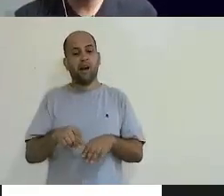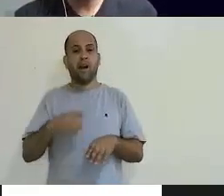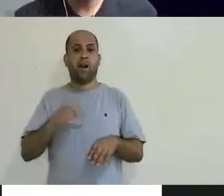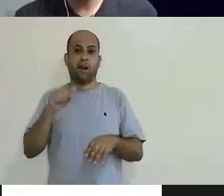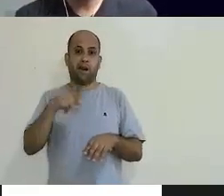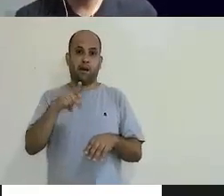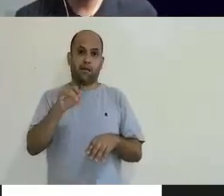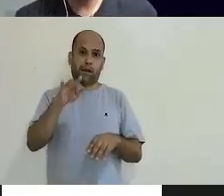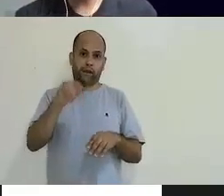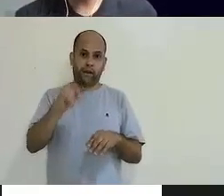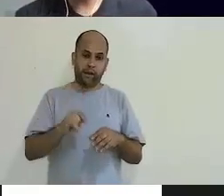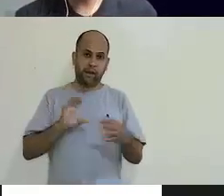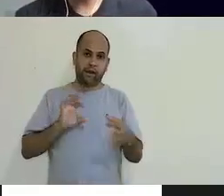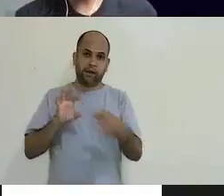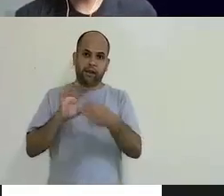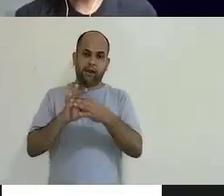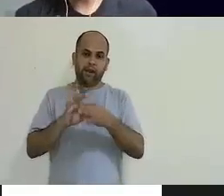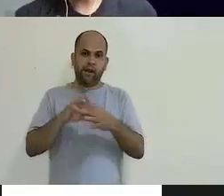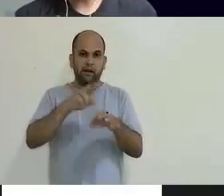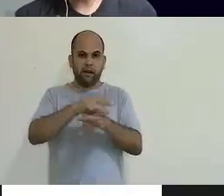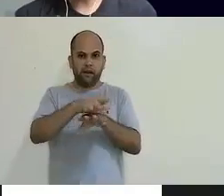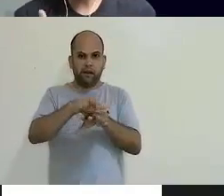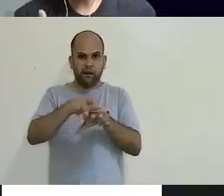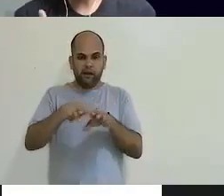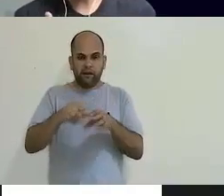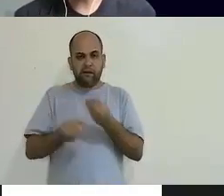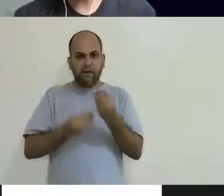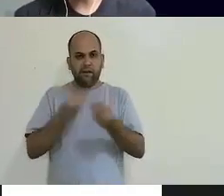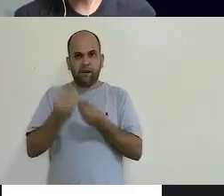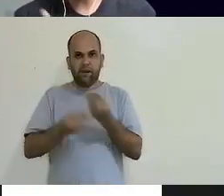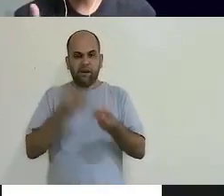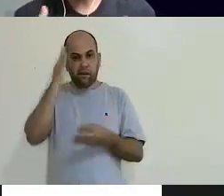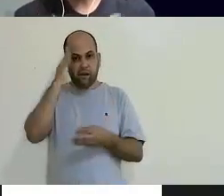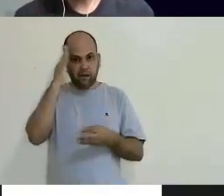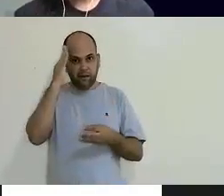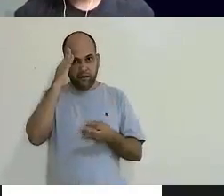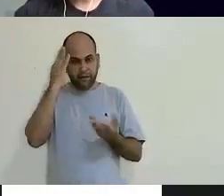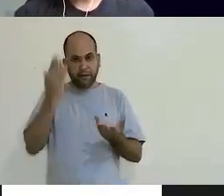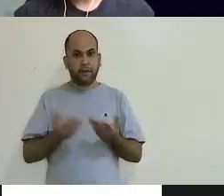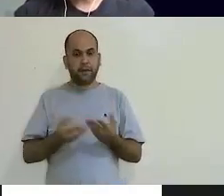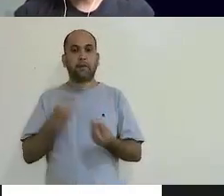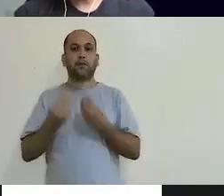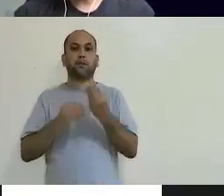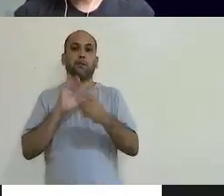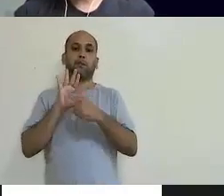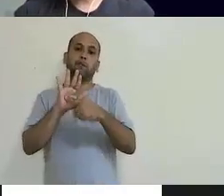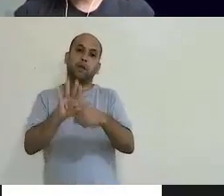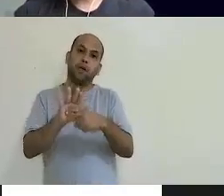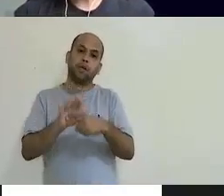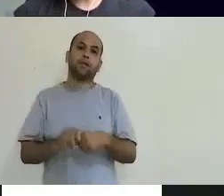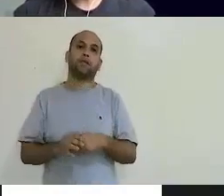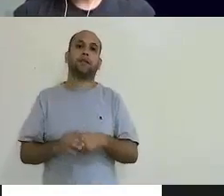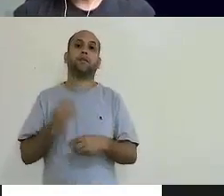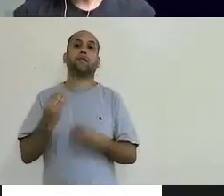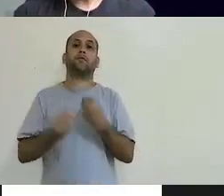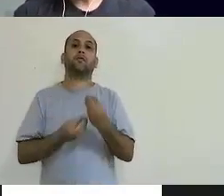muito ligada à diversidade, a como que a gente entende o outro, como que a gente traz e como que a gente consegue não